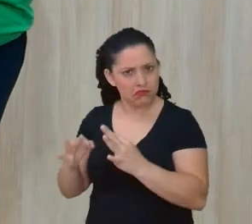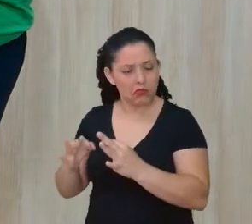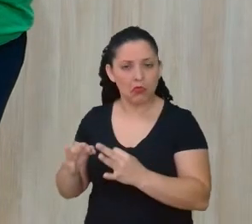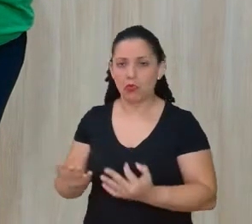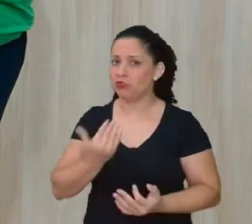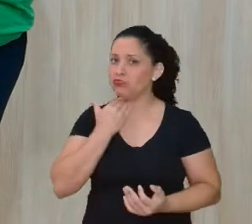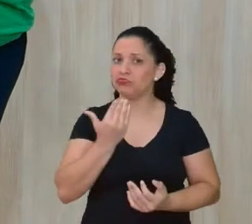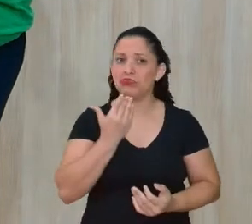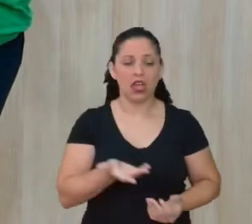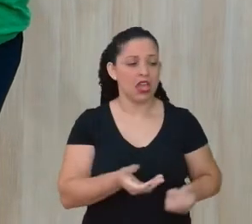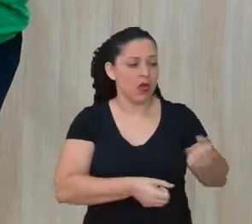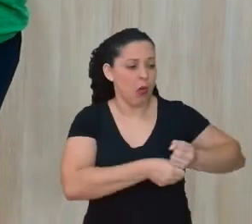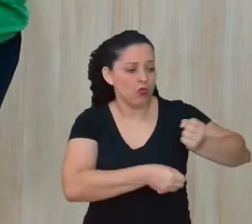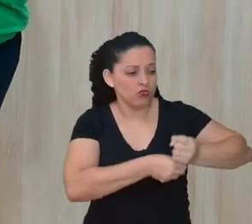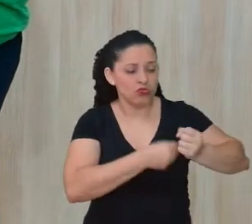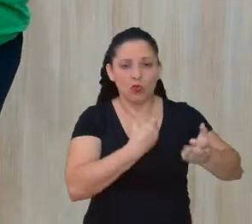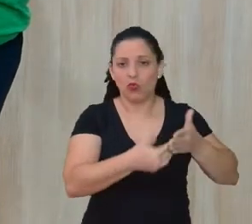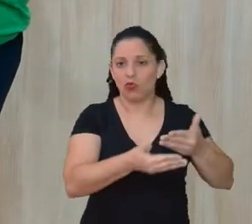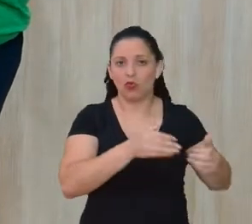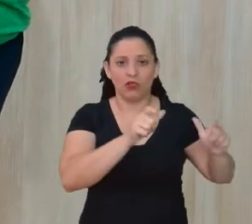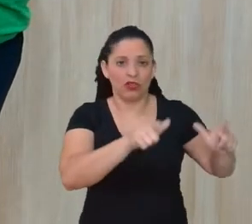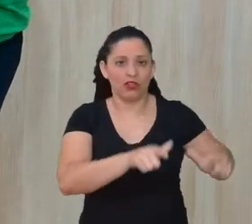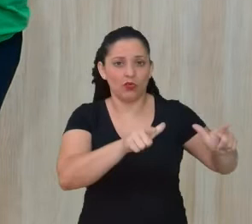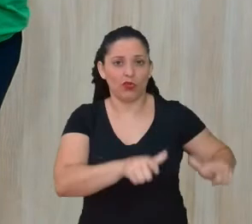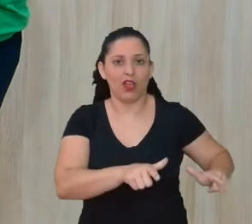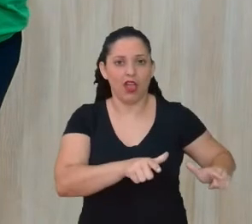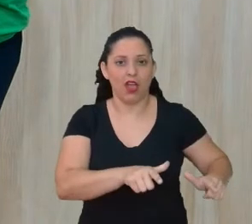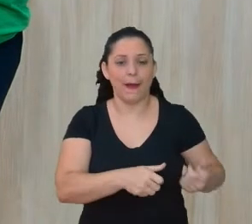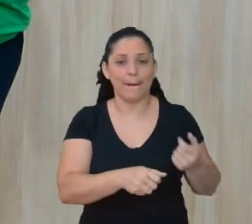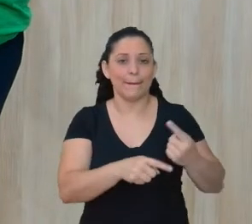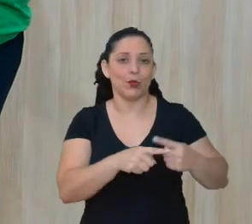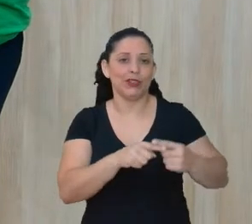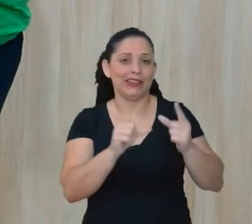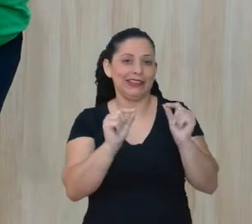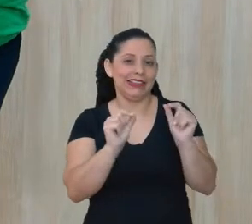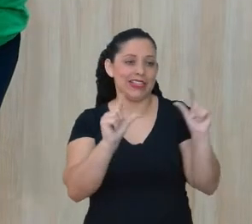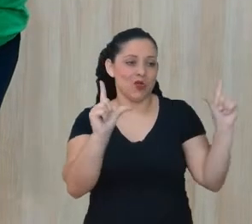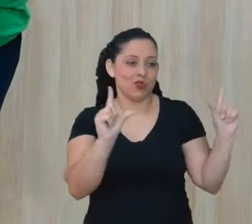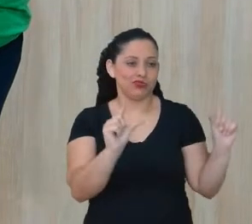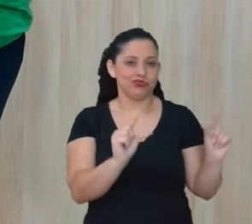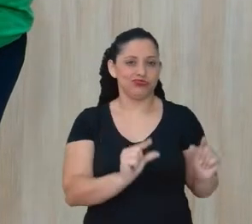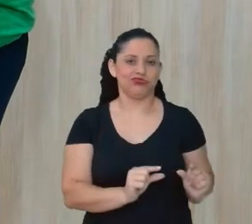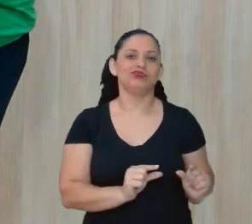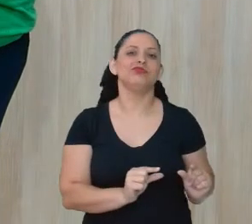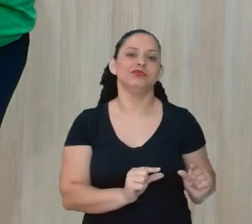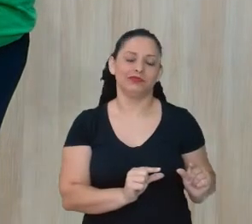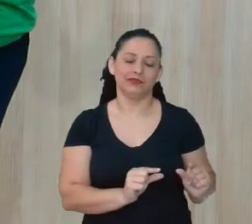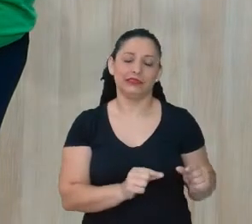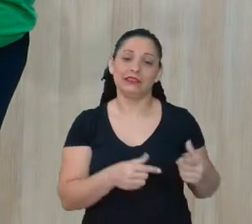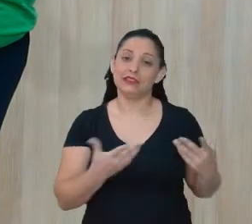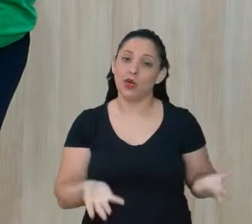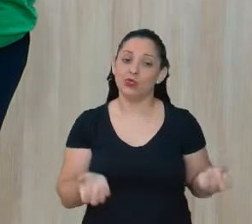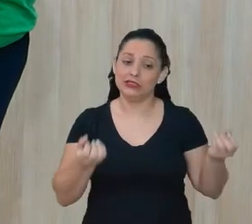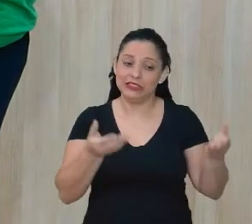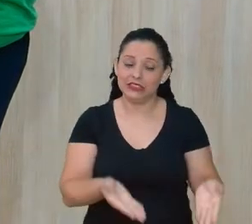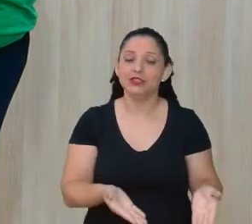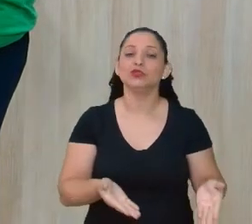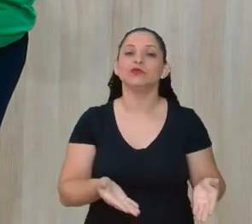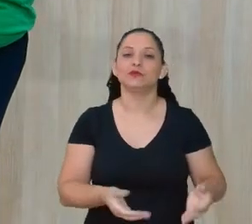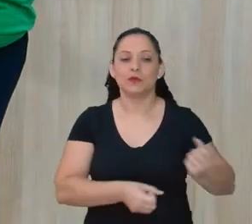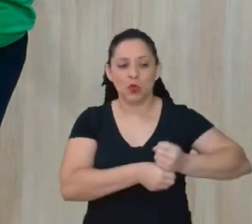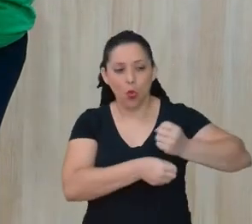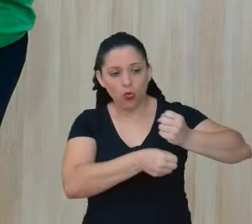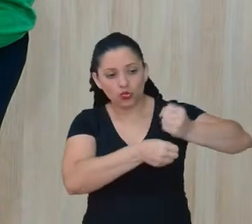conseguem, onde tem, né, condição financeira, né, mais acessível, né? Então, termina construindo